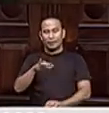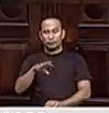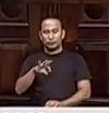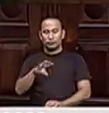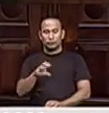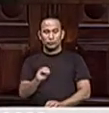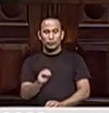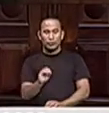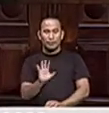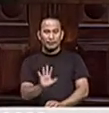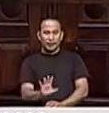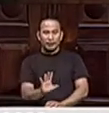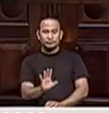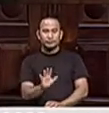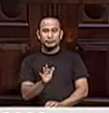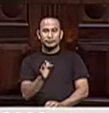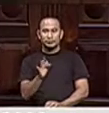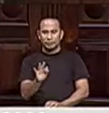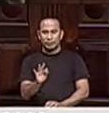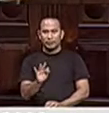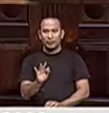o Tribunal Regional Federal decidiu.